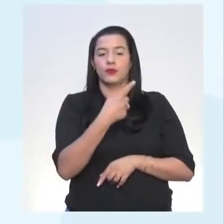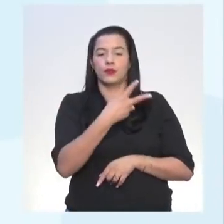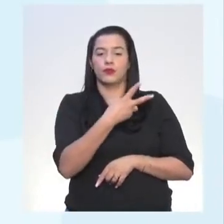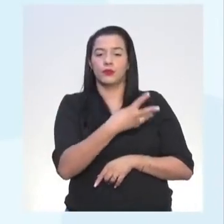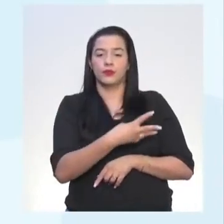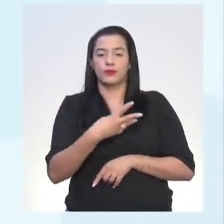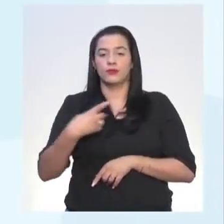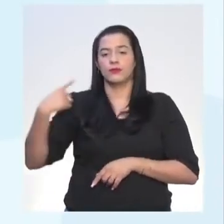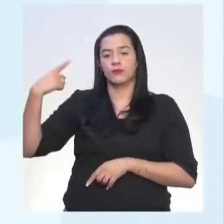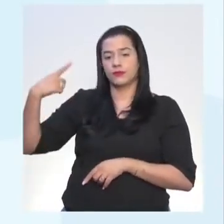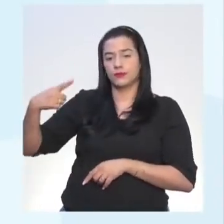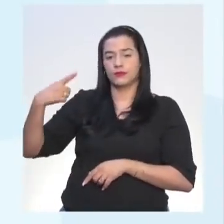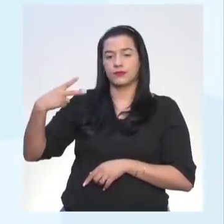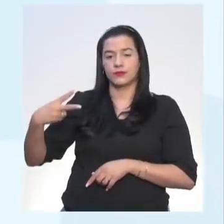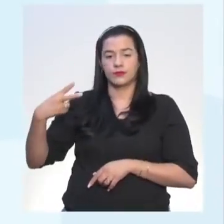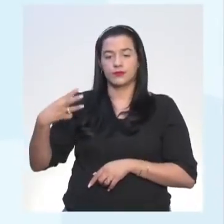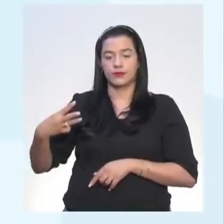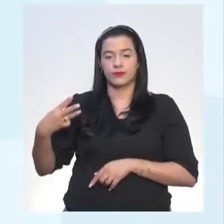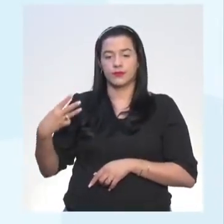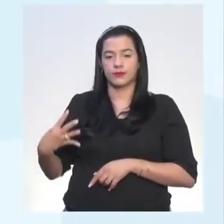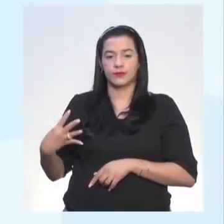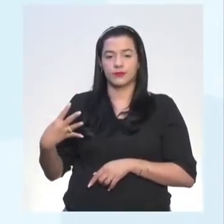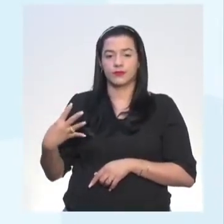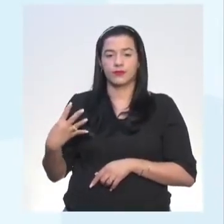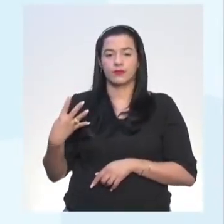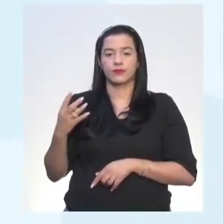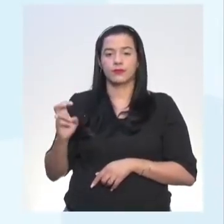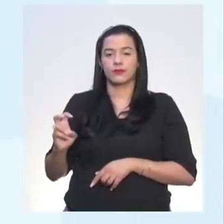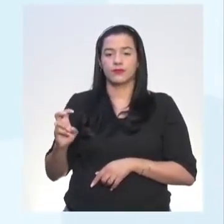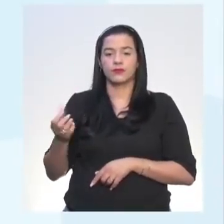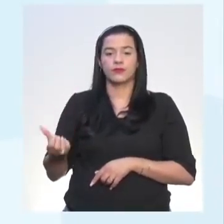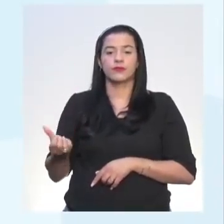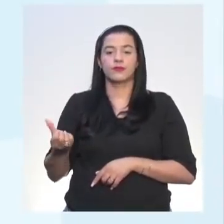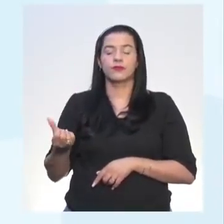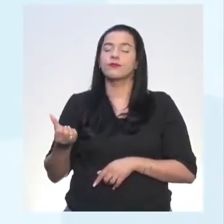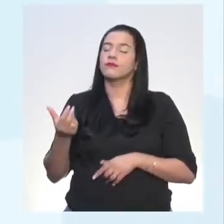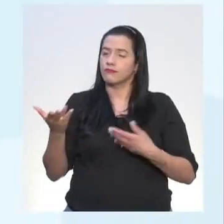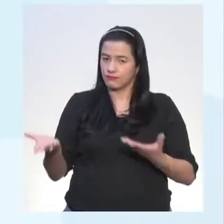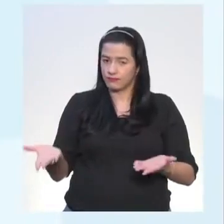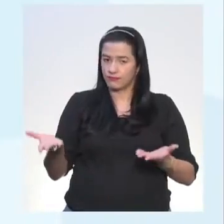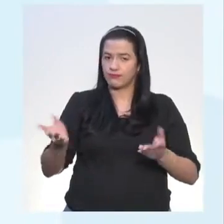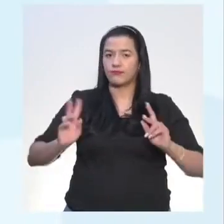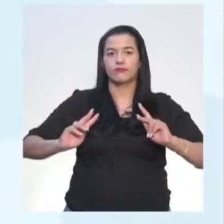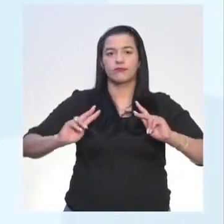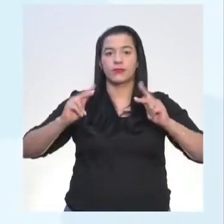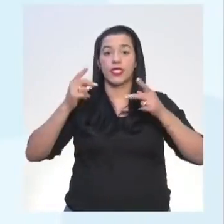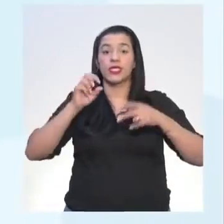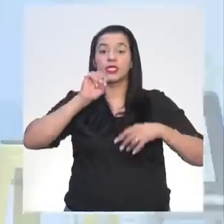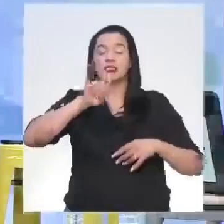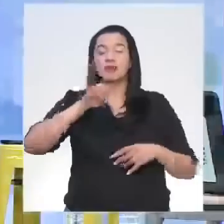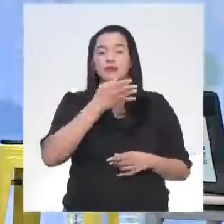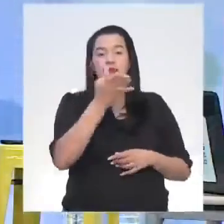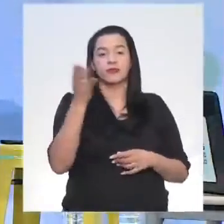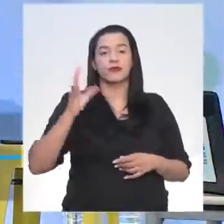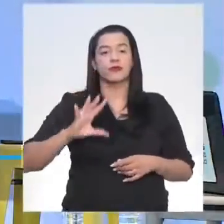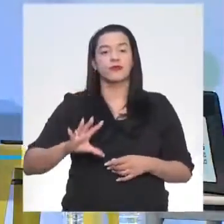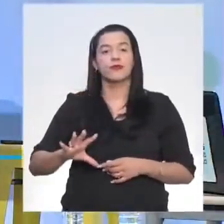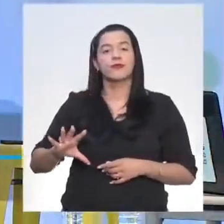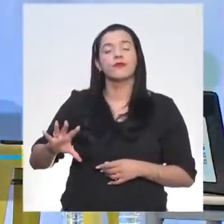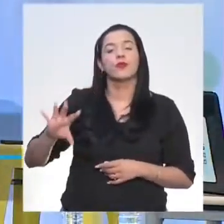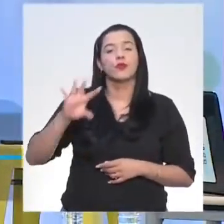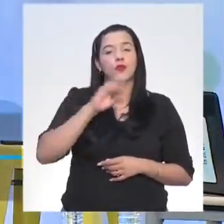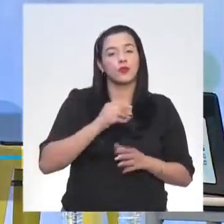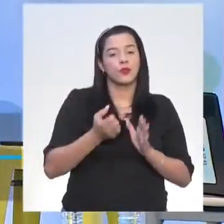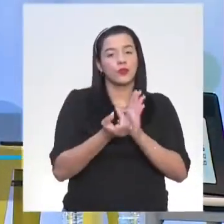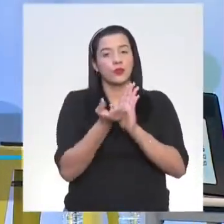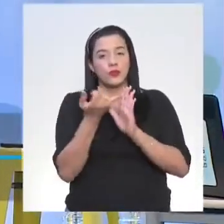3. E aqui, 1, 2, 3, 4, 5, 6. Se você for contar, todos os lados